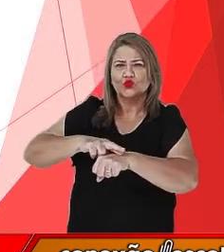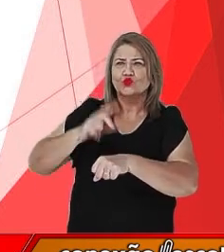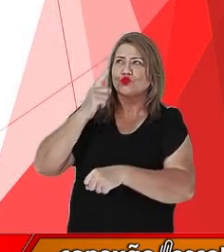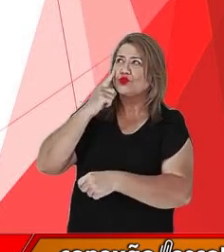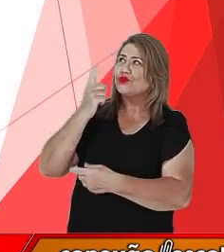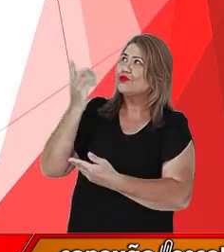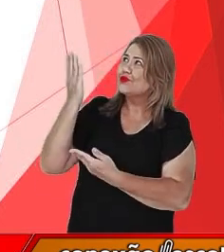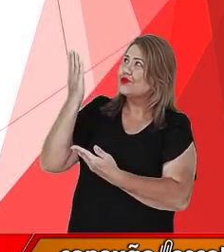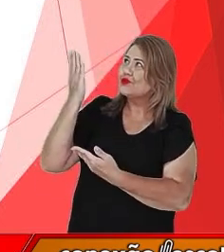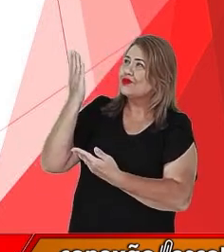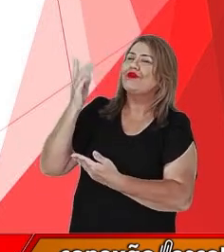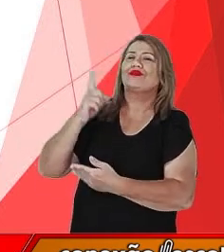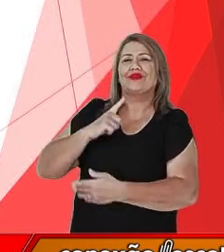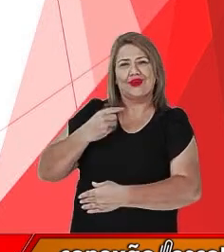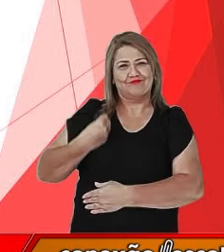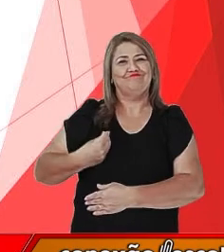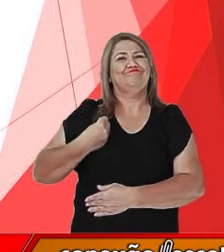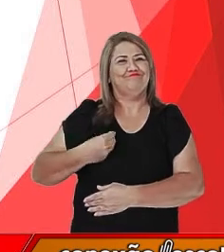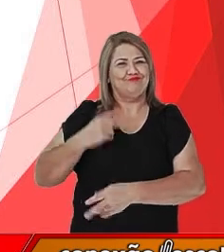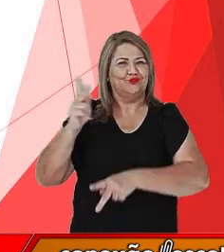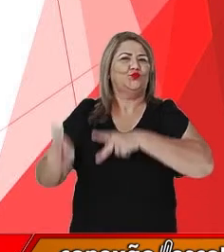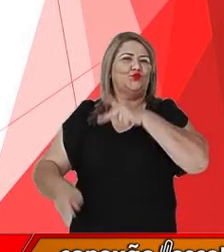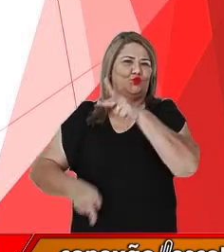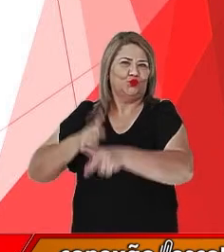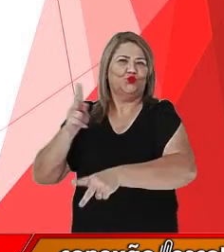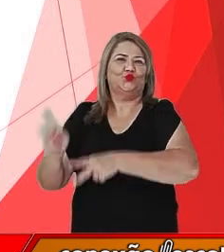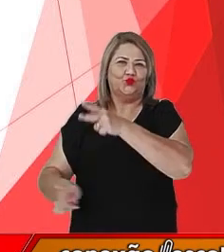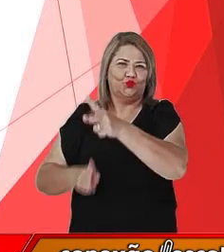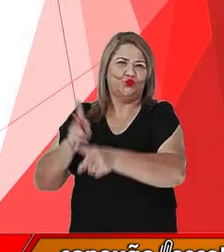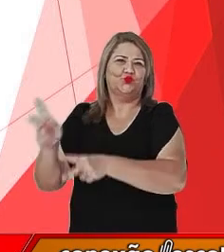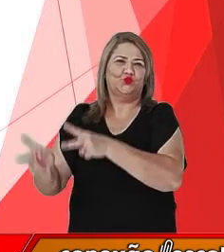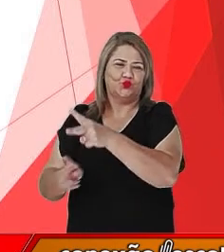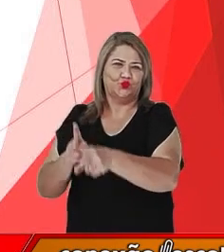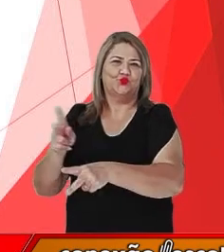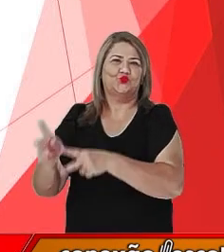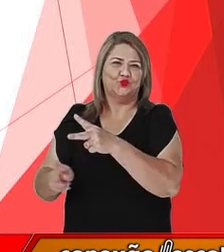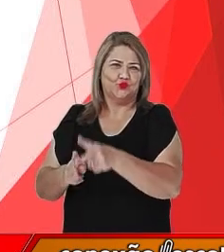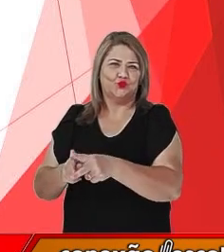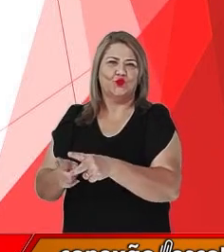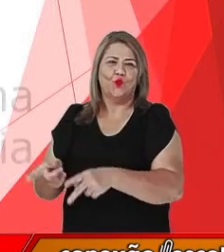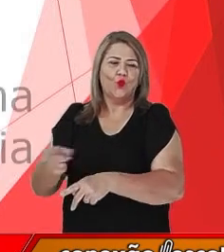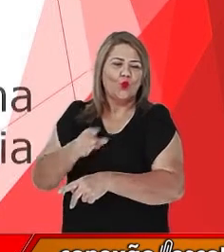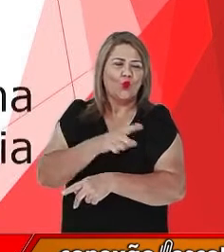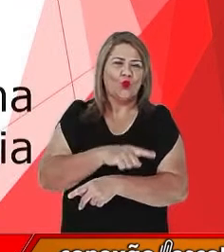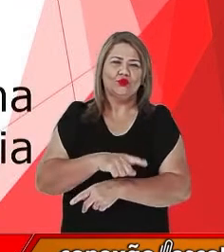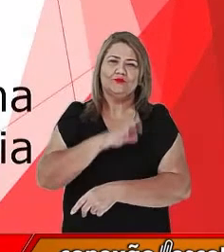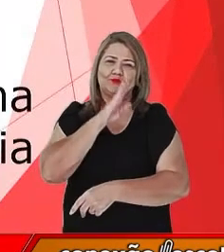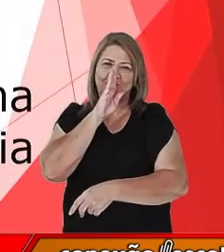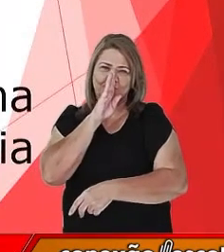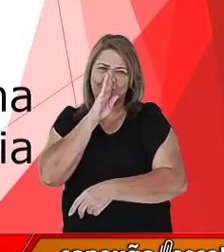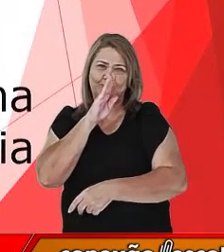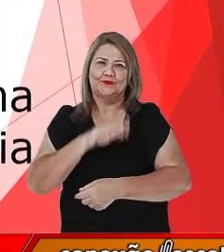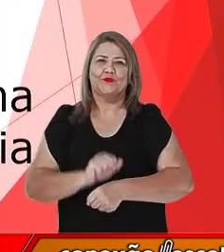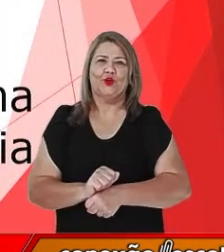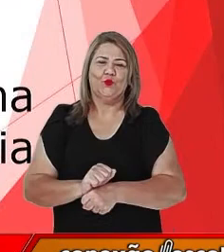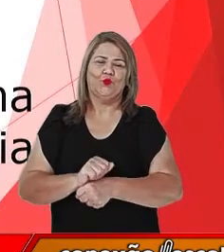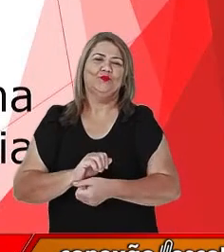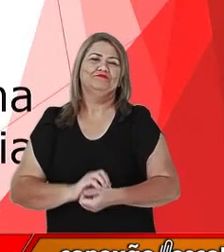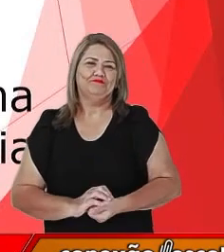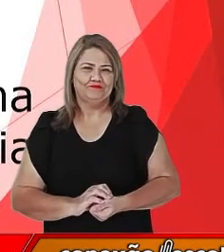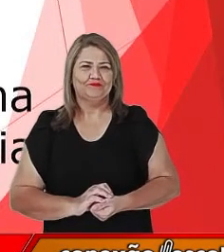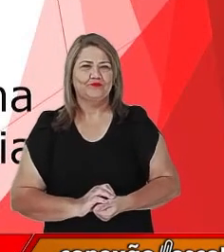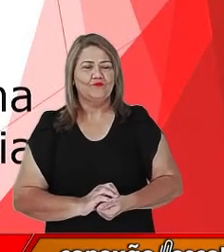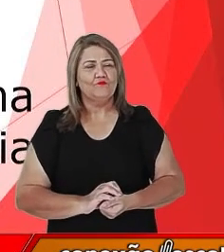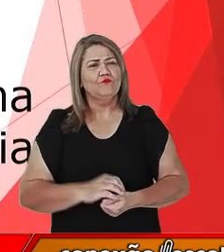estão em pleno funcionamento, estão funcionando, em operação. Como eu falei para vocês,